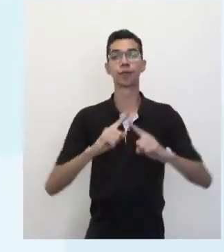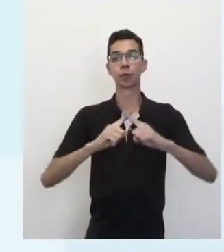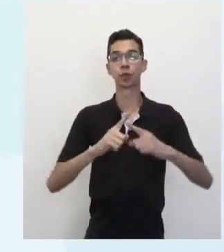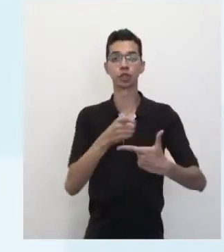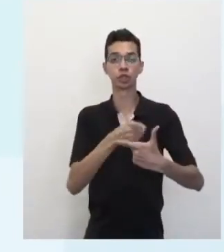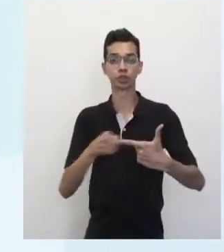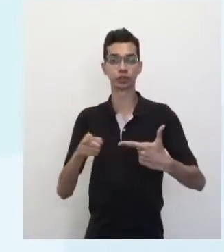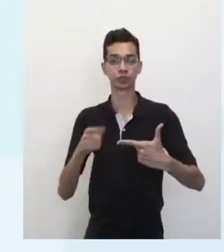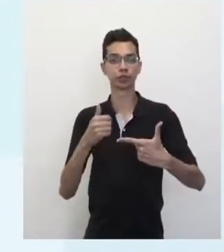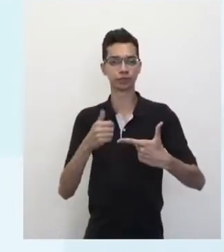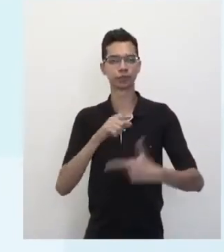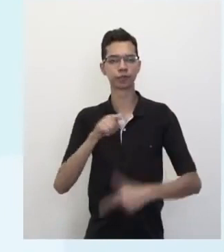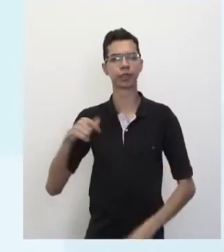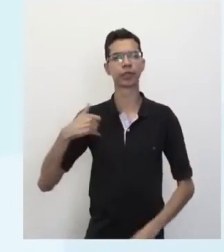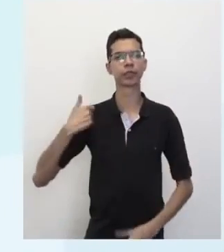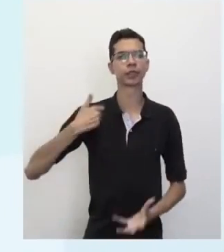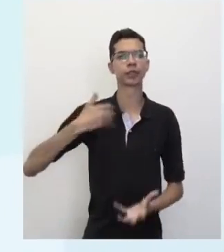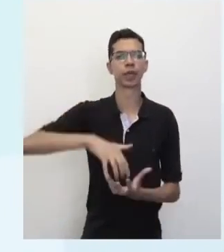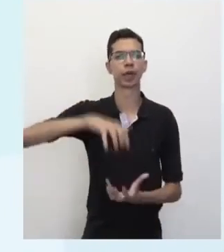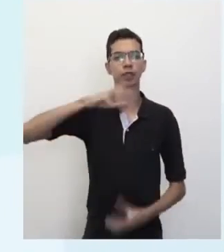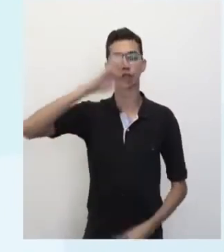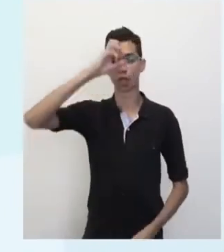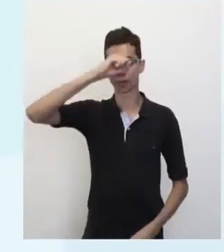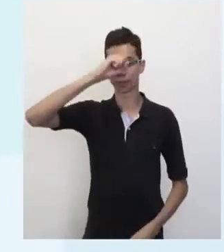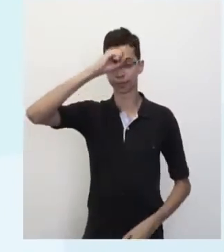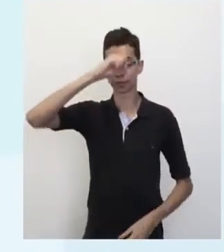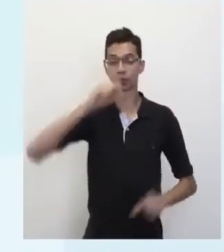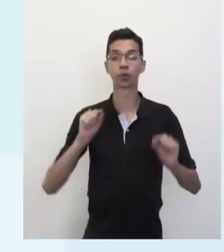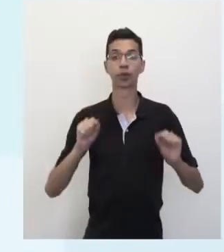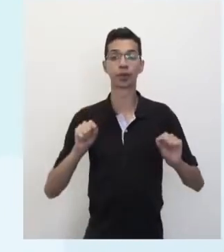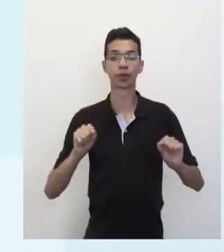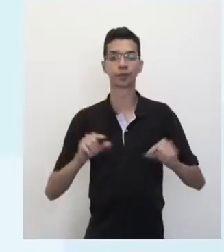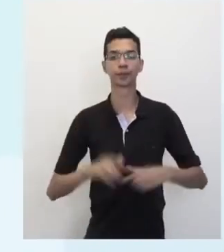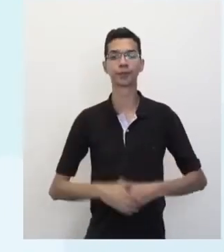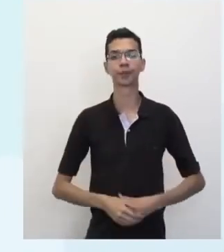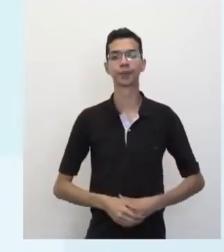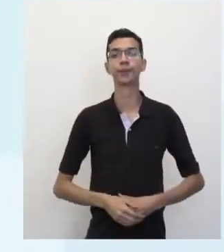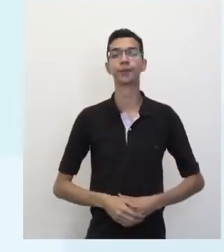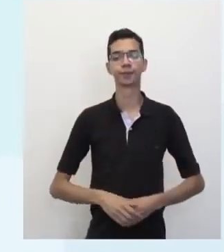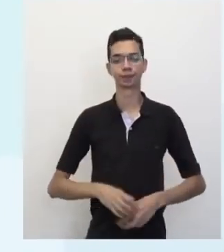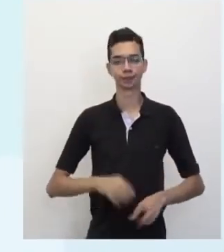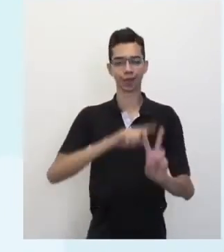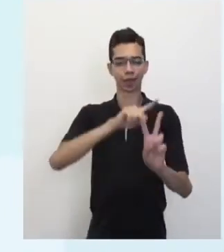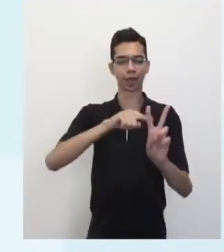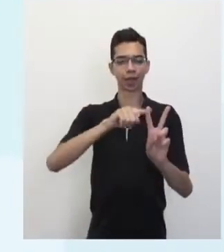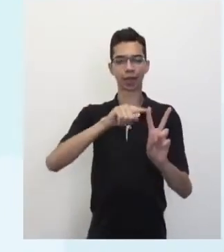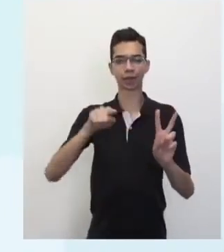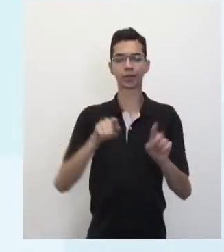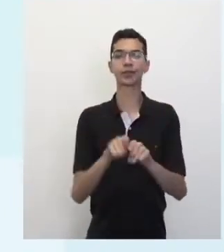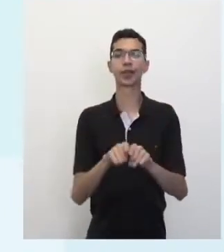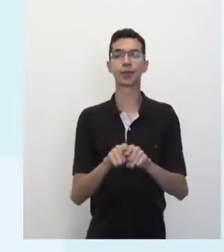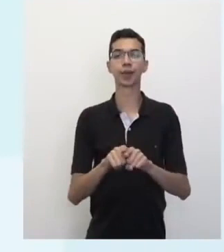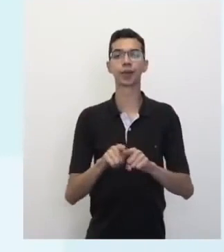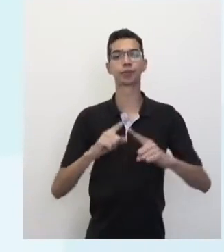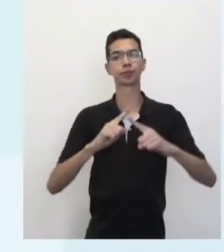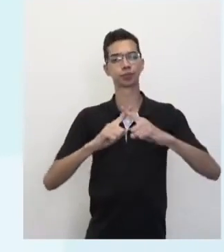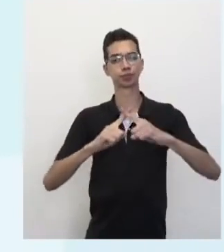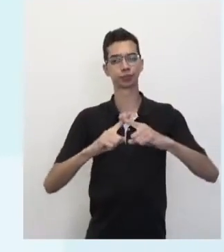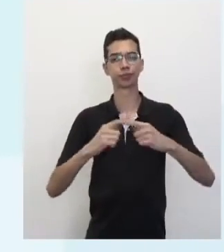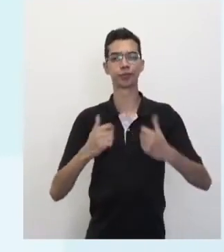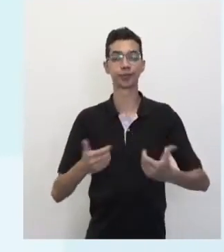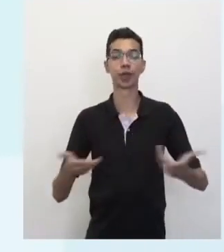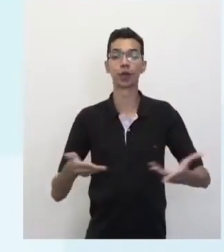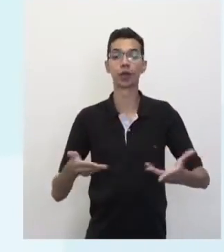quando você está mais velho, você aprende potência e raiz. Para resolver esses exercícios que a gente vai fazer agora, as expressões